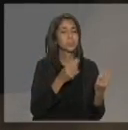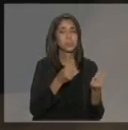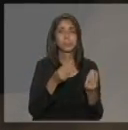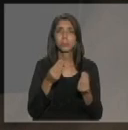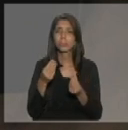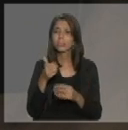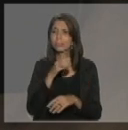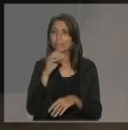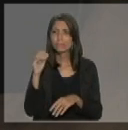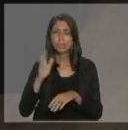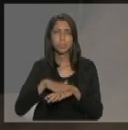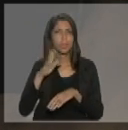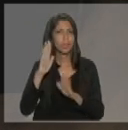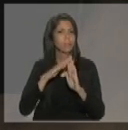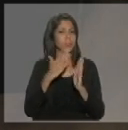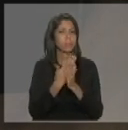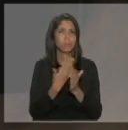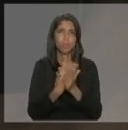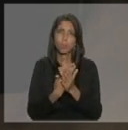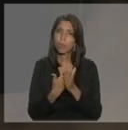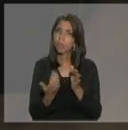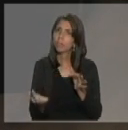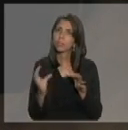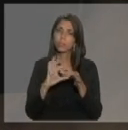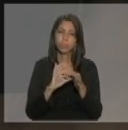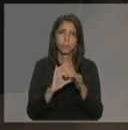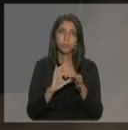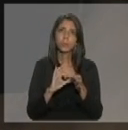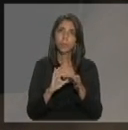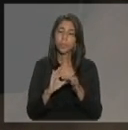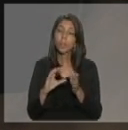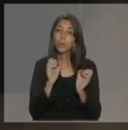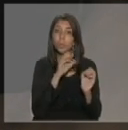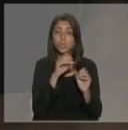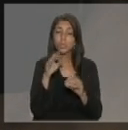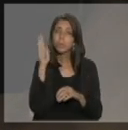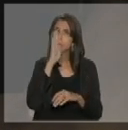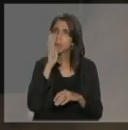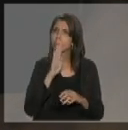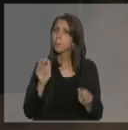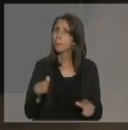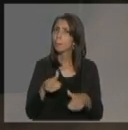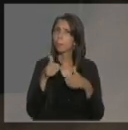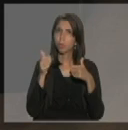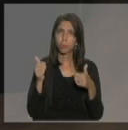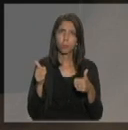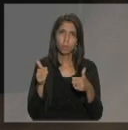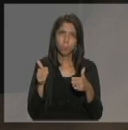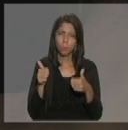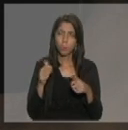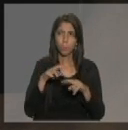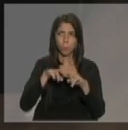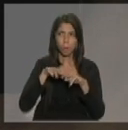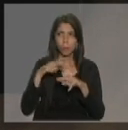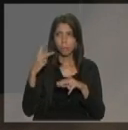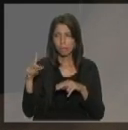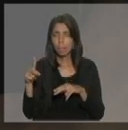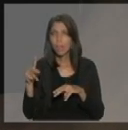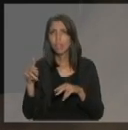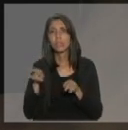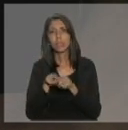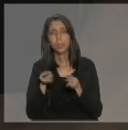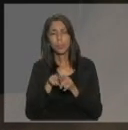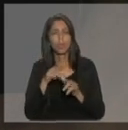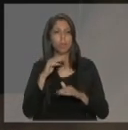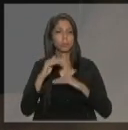centenas de escolas afiliadas à Royal Academy. O ensino do Brasil melhorou, não só por causa da Royal Academy, mas também porque houve